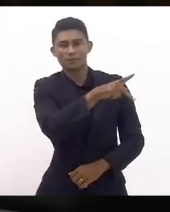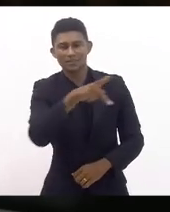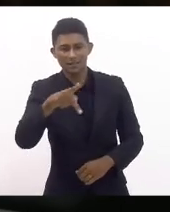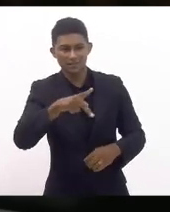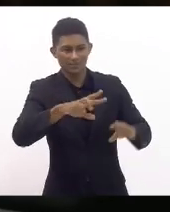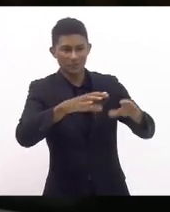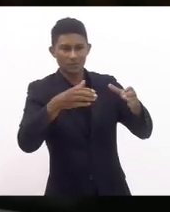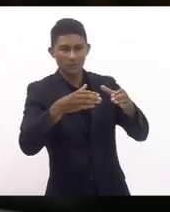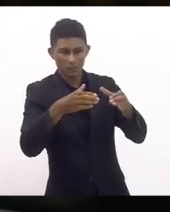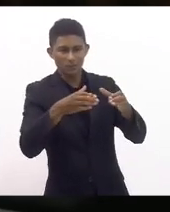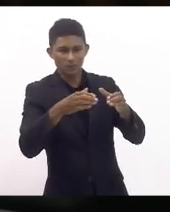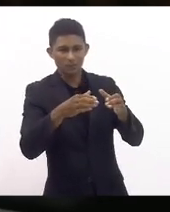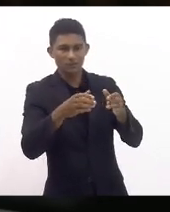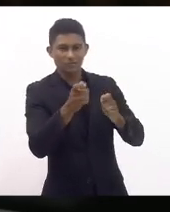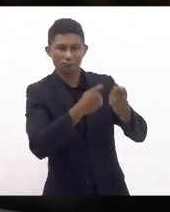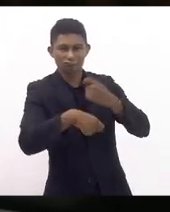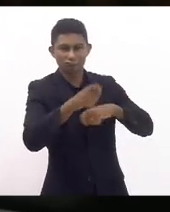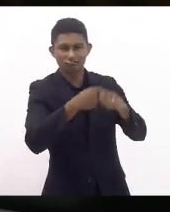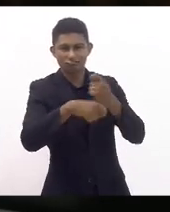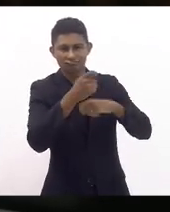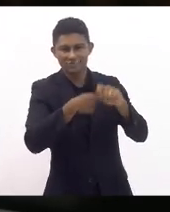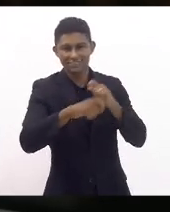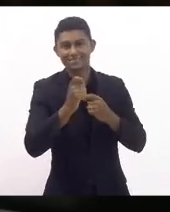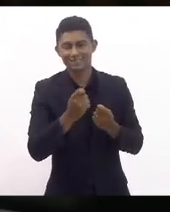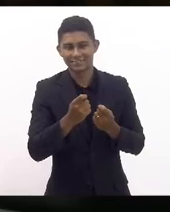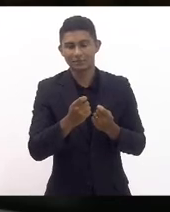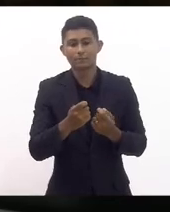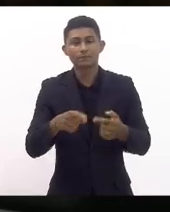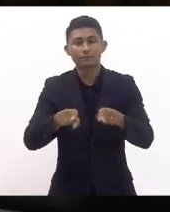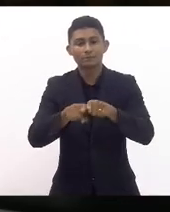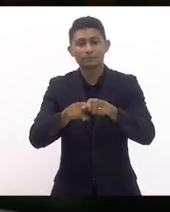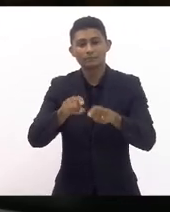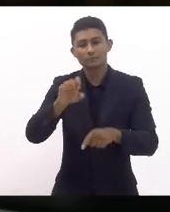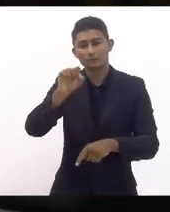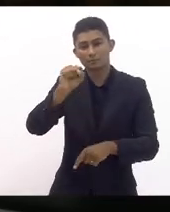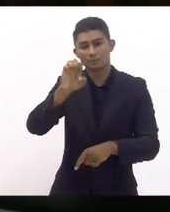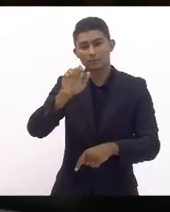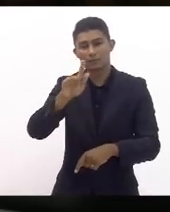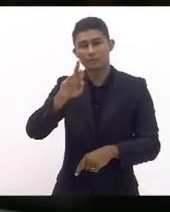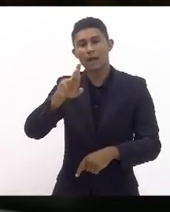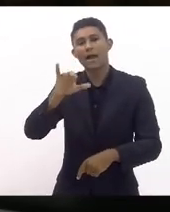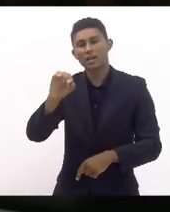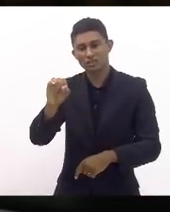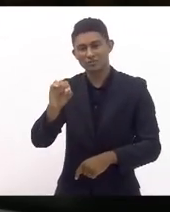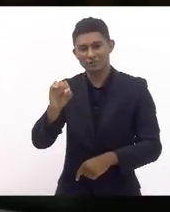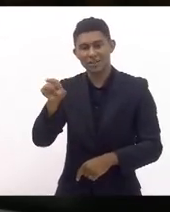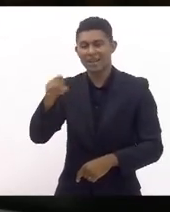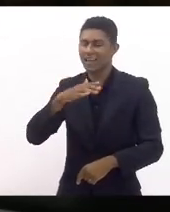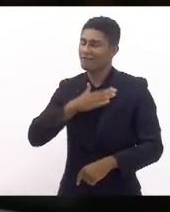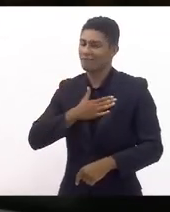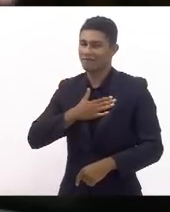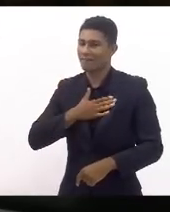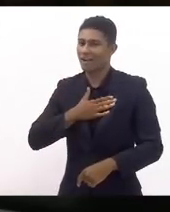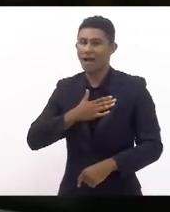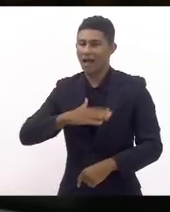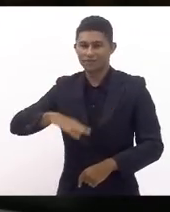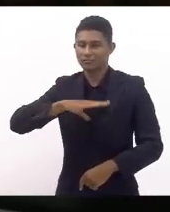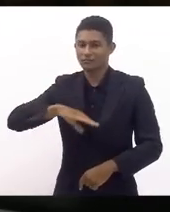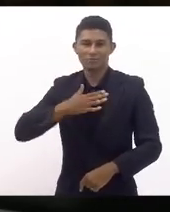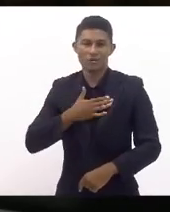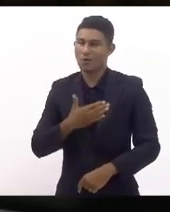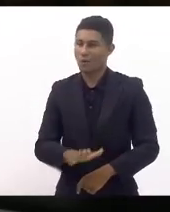Comercial. Sérgio Ribeiro, que eu estou vendo aqui, que não é vascaíno, vocês viram que eu dei até uma diminuída, né? Mas é um grande